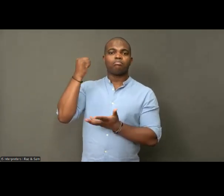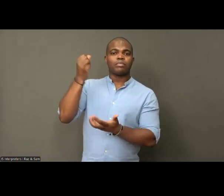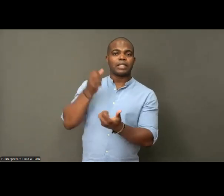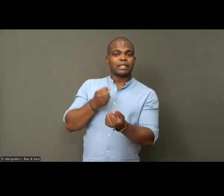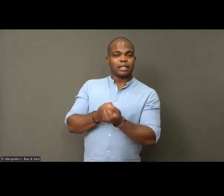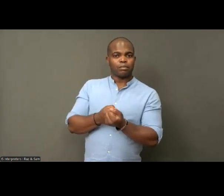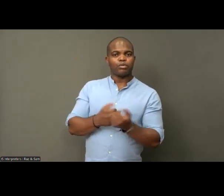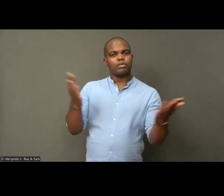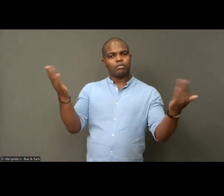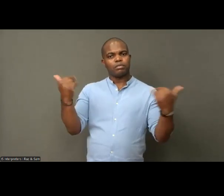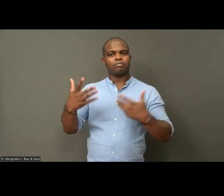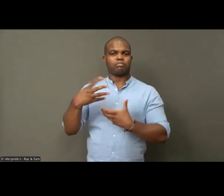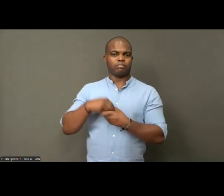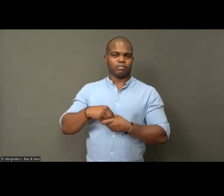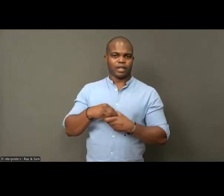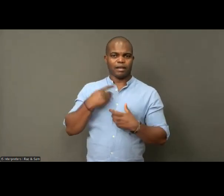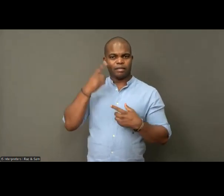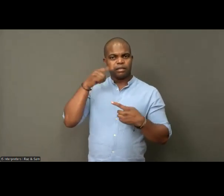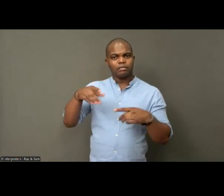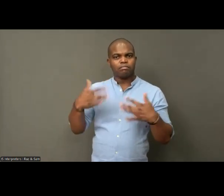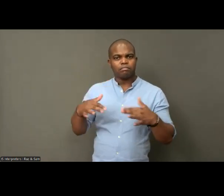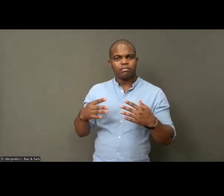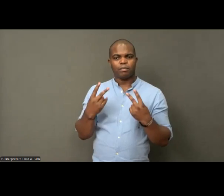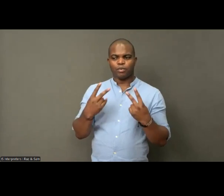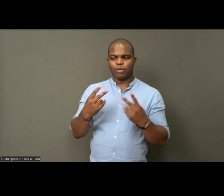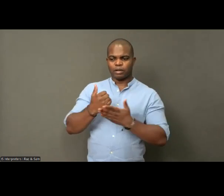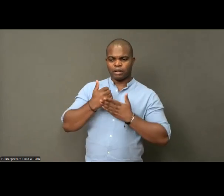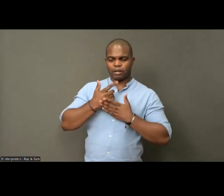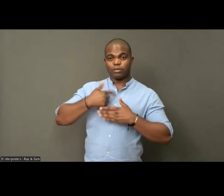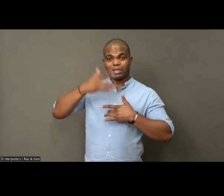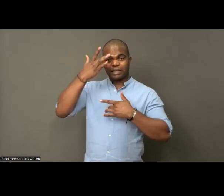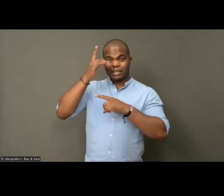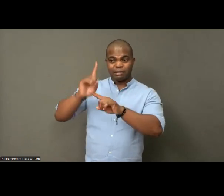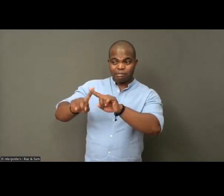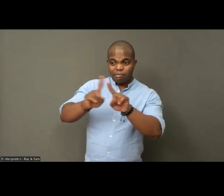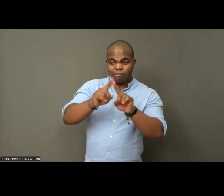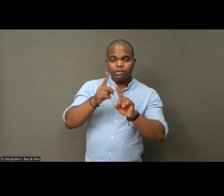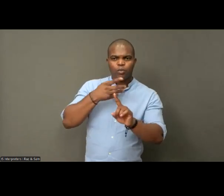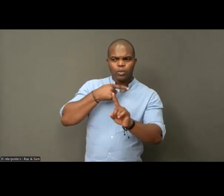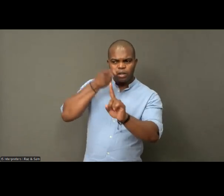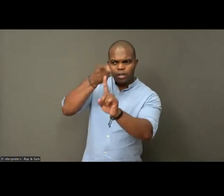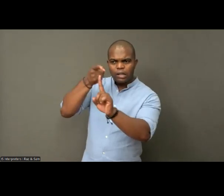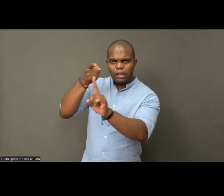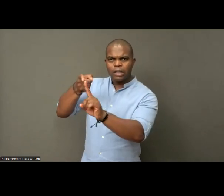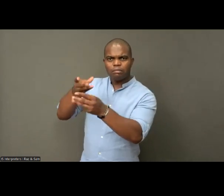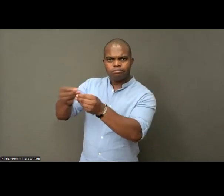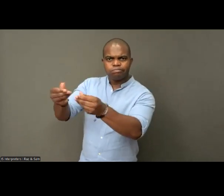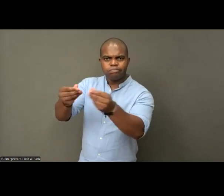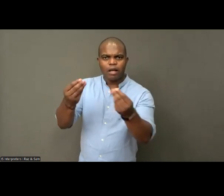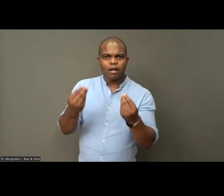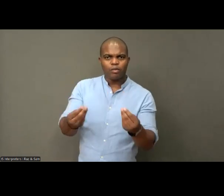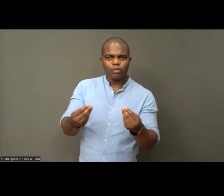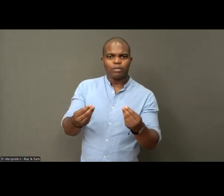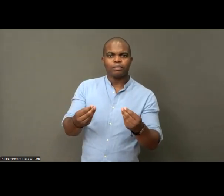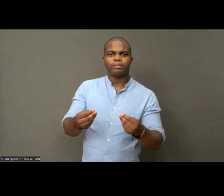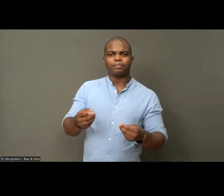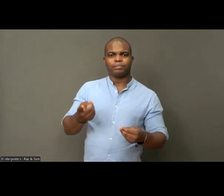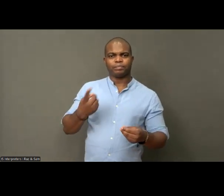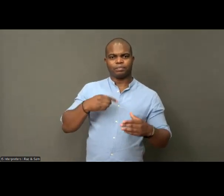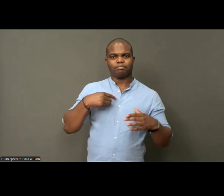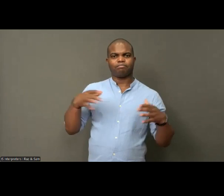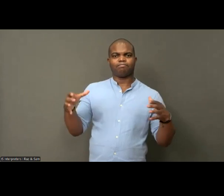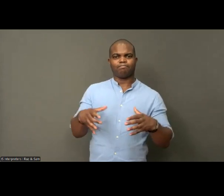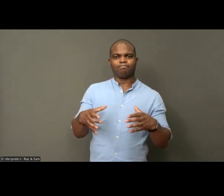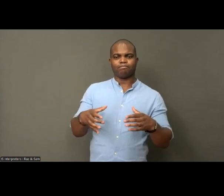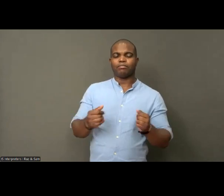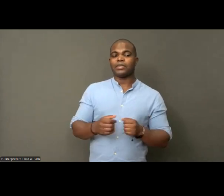extremamente importante focalizar nesses esforços. Mas o terceiro elemento é que nós queremos fortalecer os sistemas